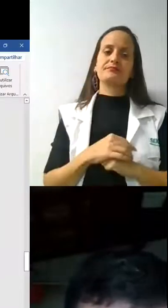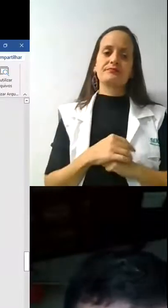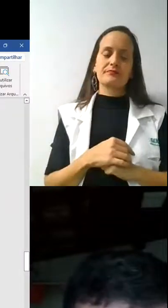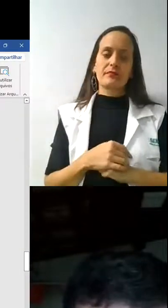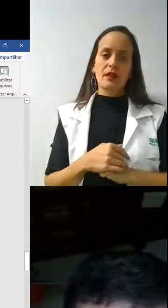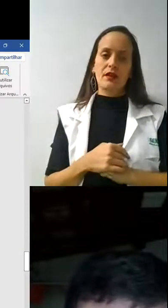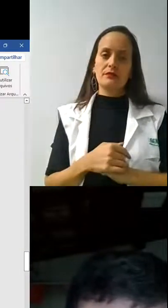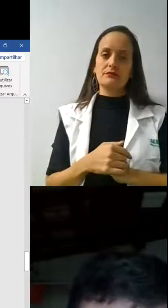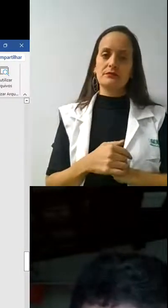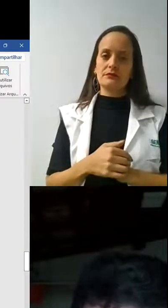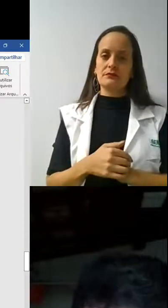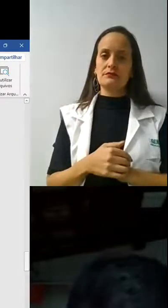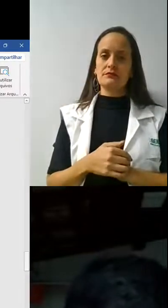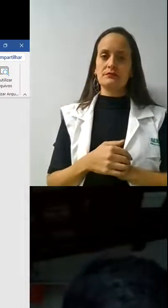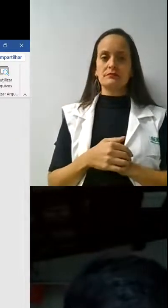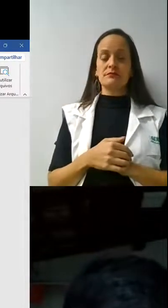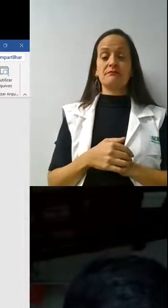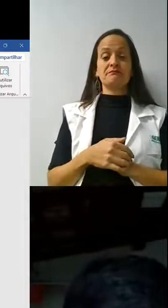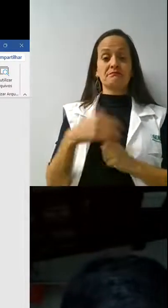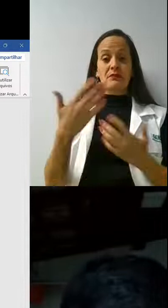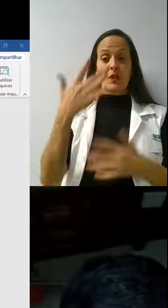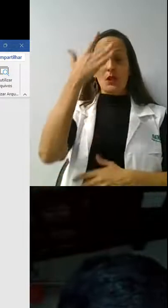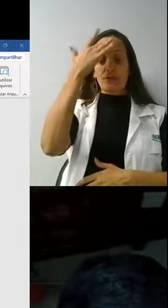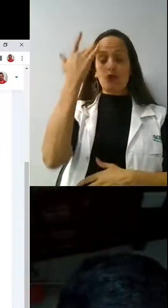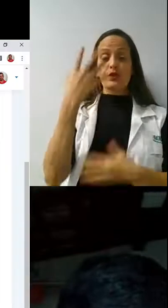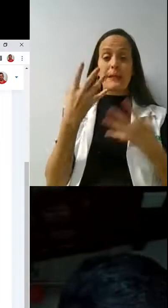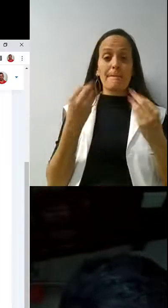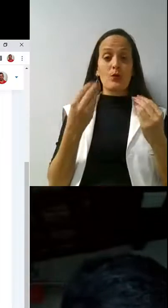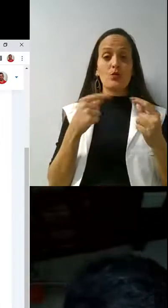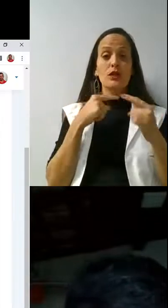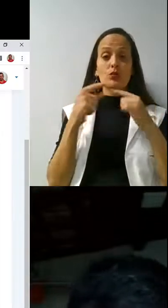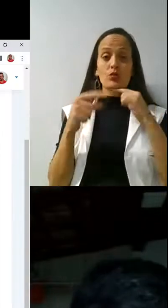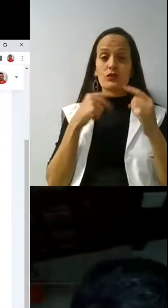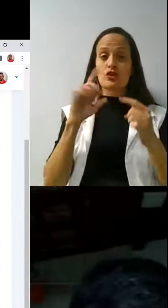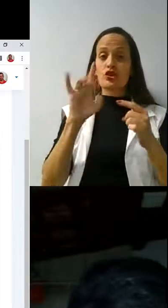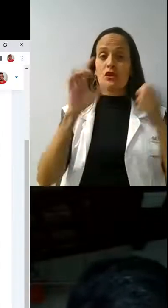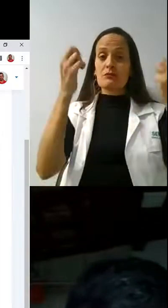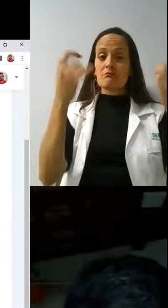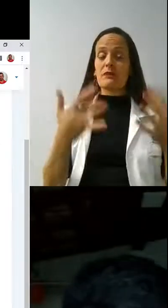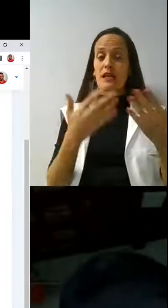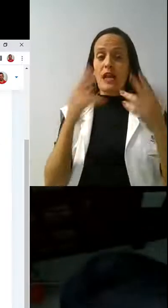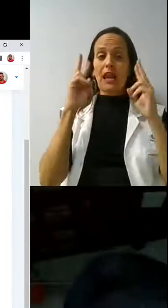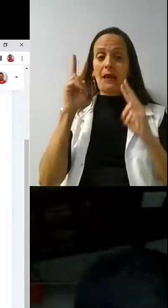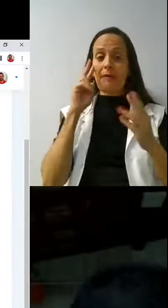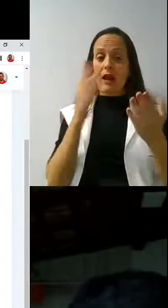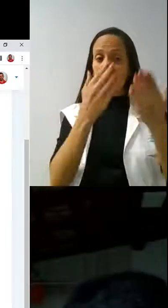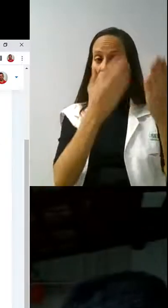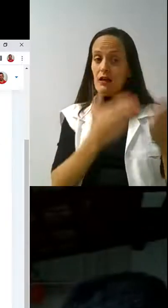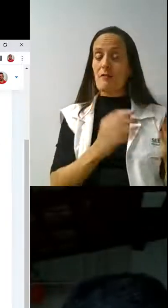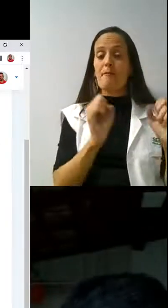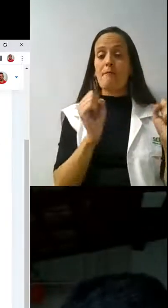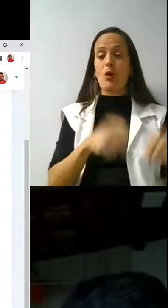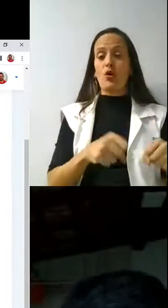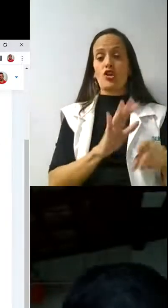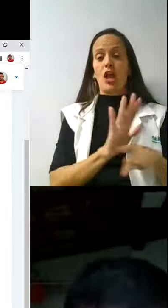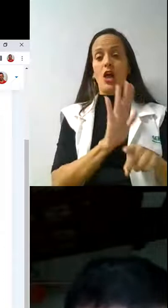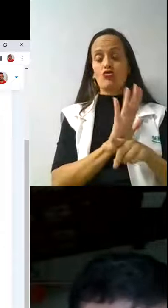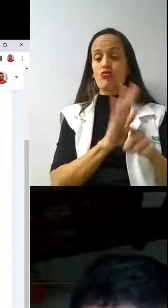onde começar a resolver o exercício, você vem aqui na plataforma, ó, a plataforma do AVA, que vai ter